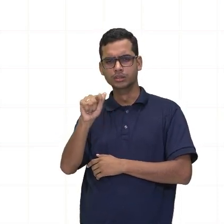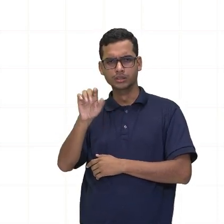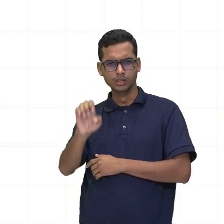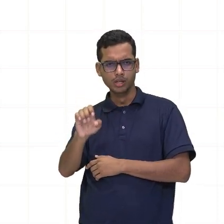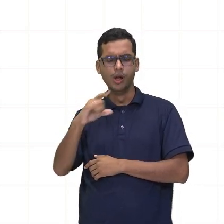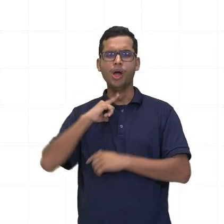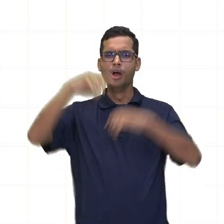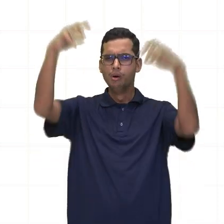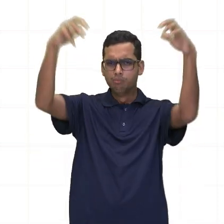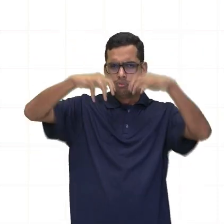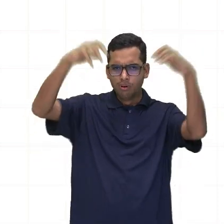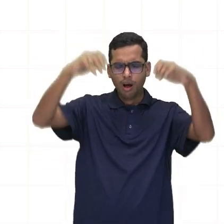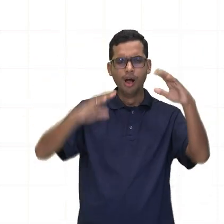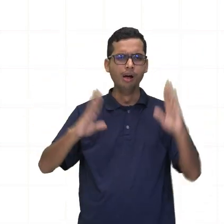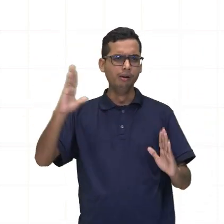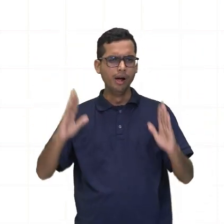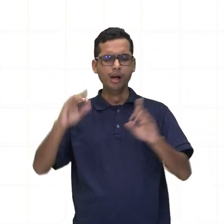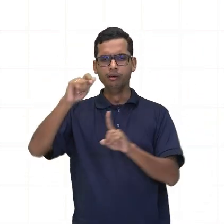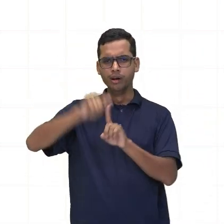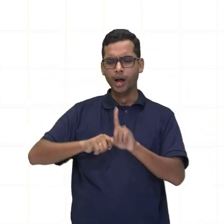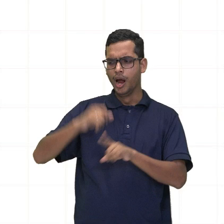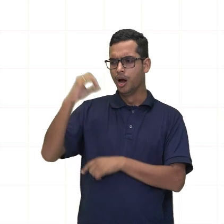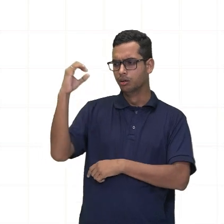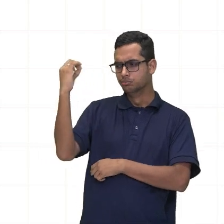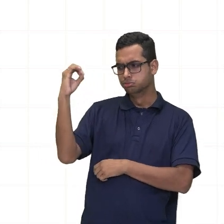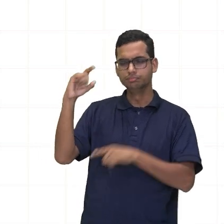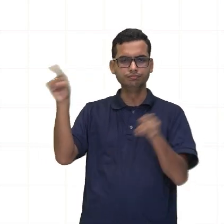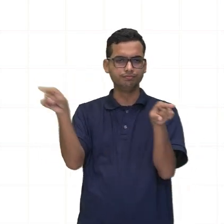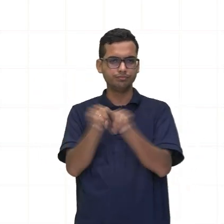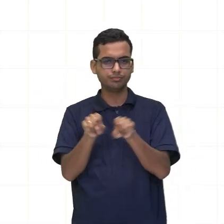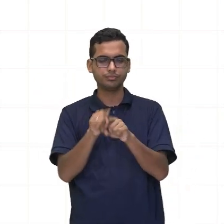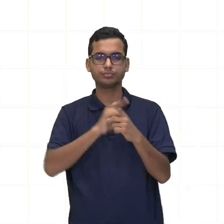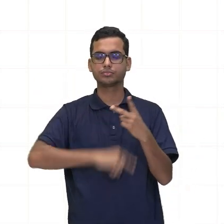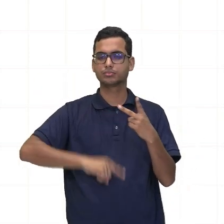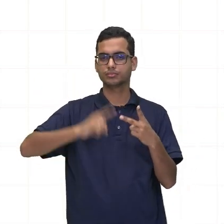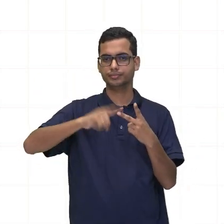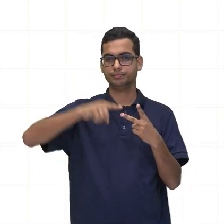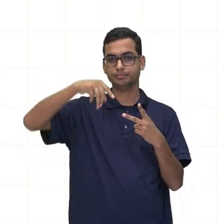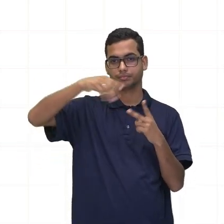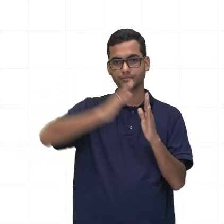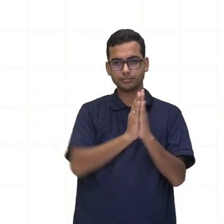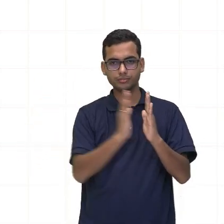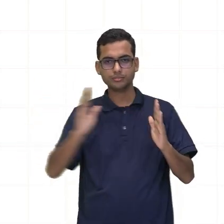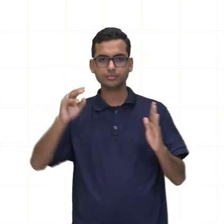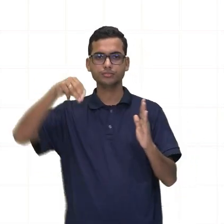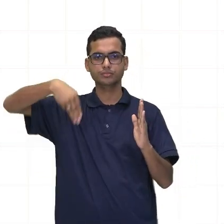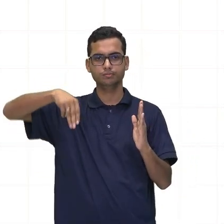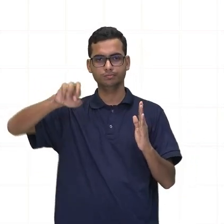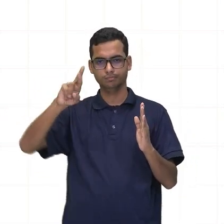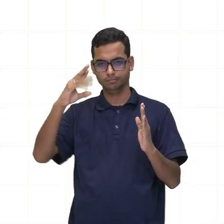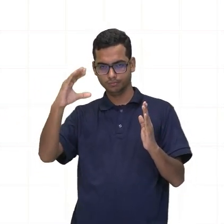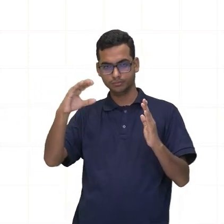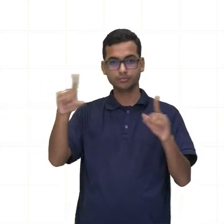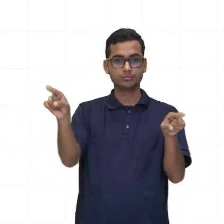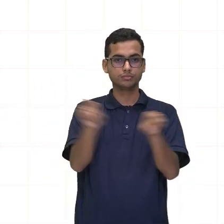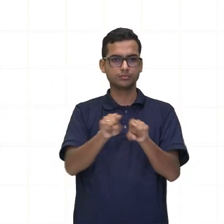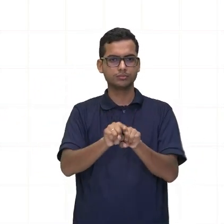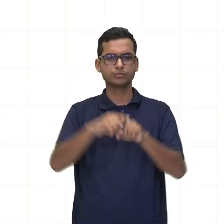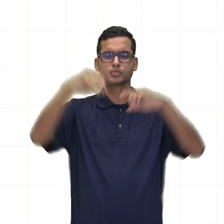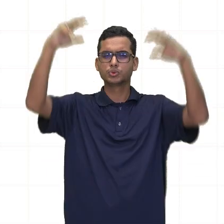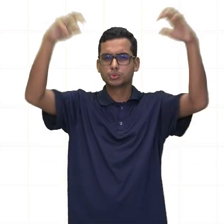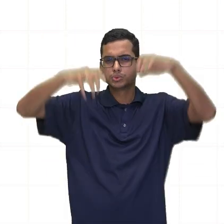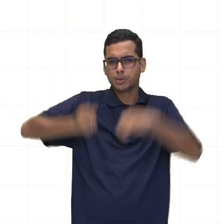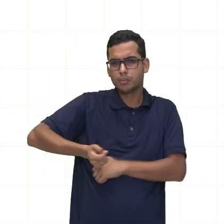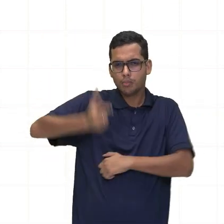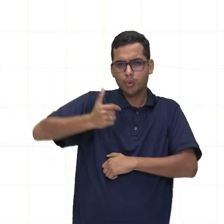ali no período de outubro até março, e menor pluviosidade a gente tem em abril a setembro, né? E aí nós vamos verificar